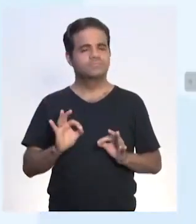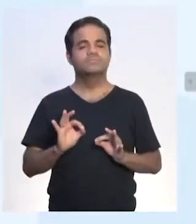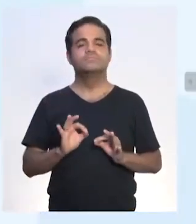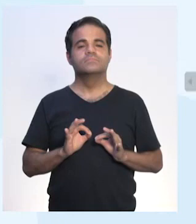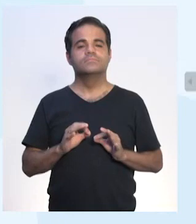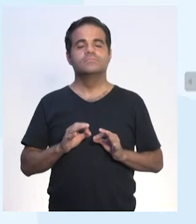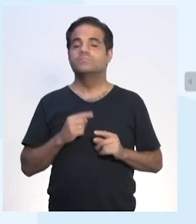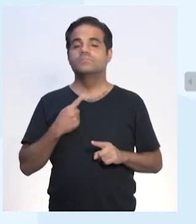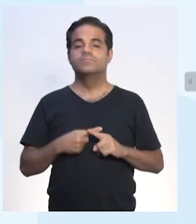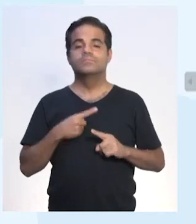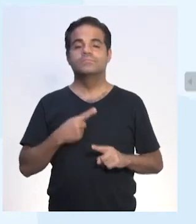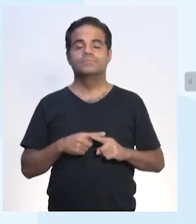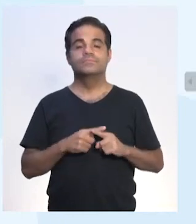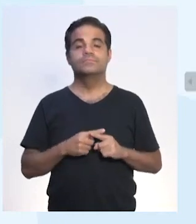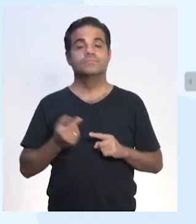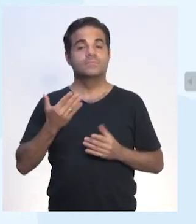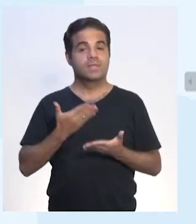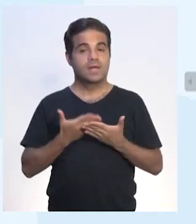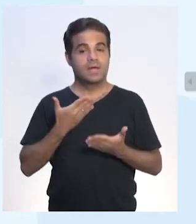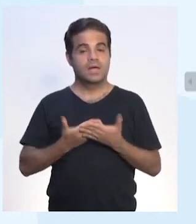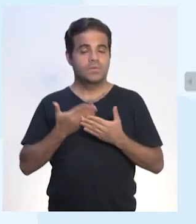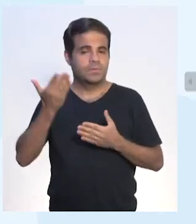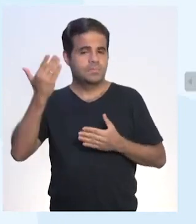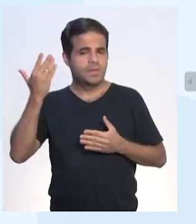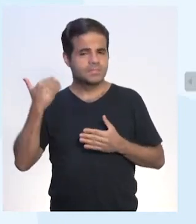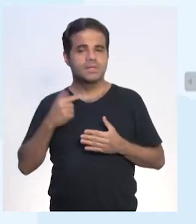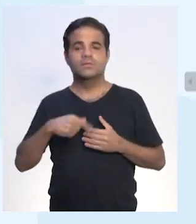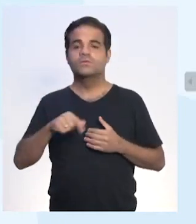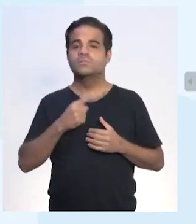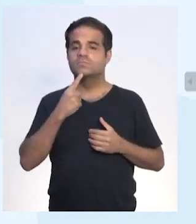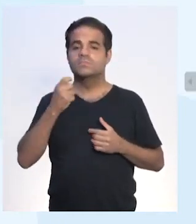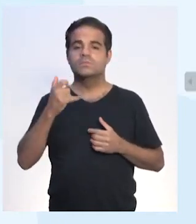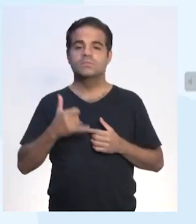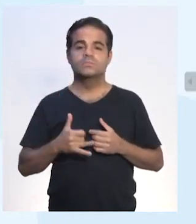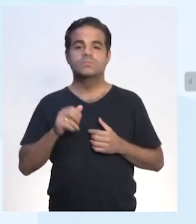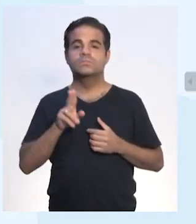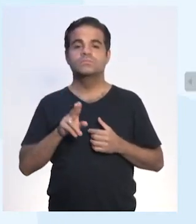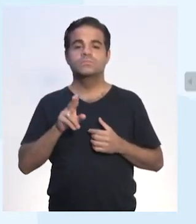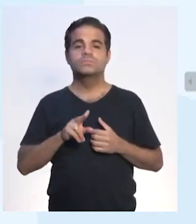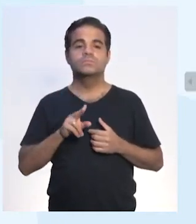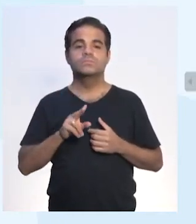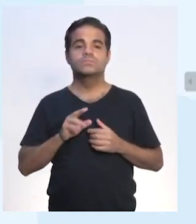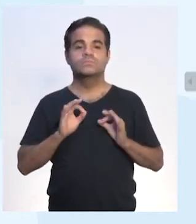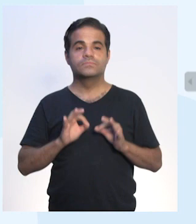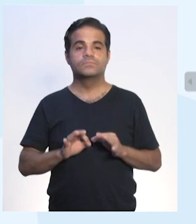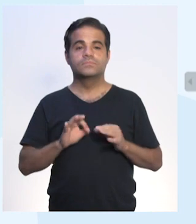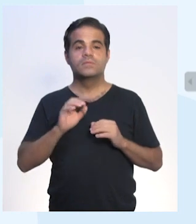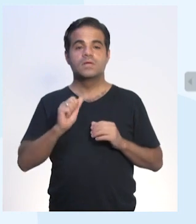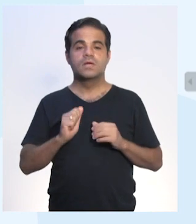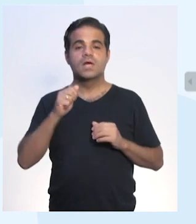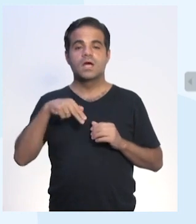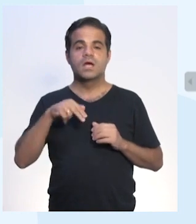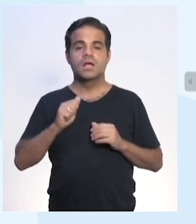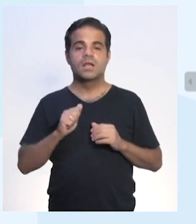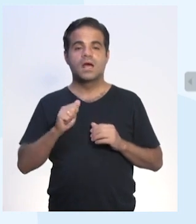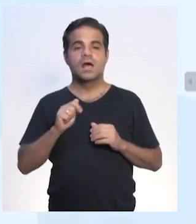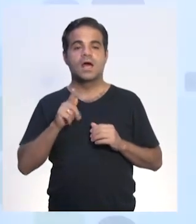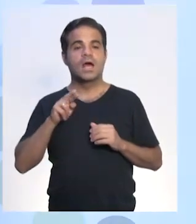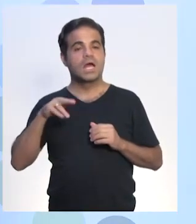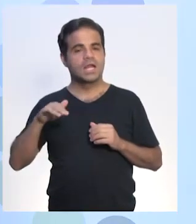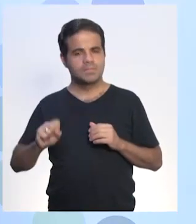mesmo. Porque na aula passada nós falamos o que são os anagramas, correto, pessoal? Vamos